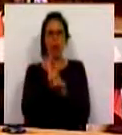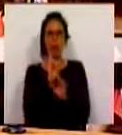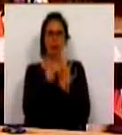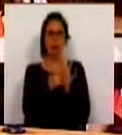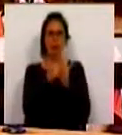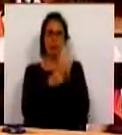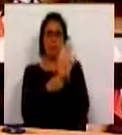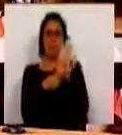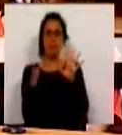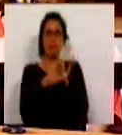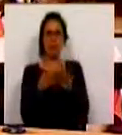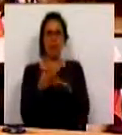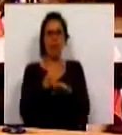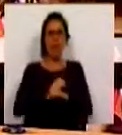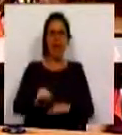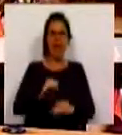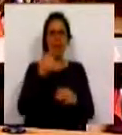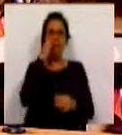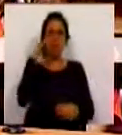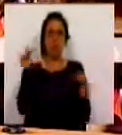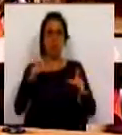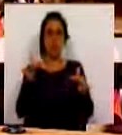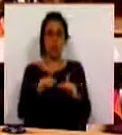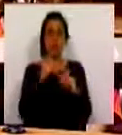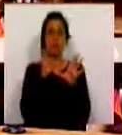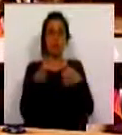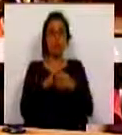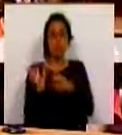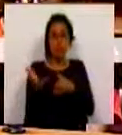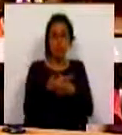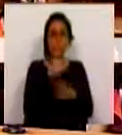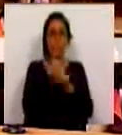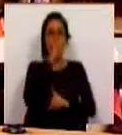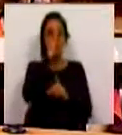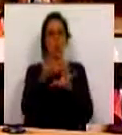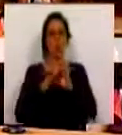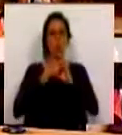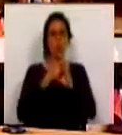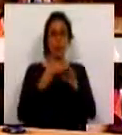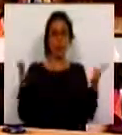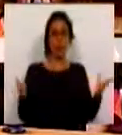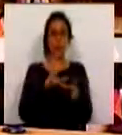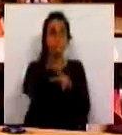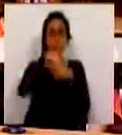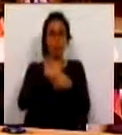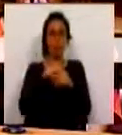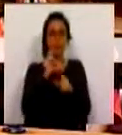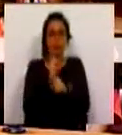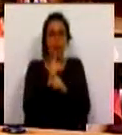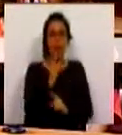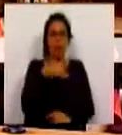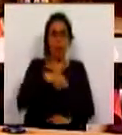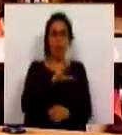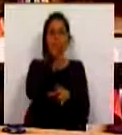agenda, particularmente anti-migrações. A composição parlamentar ditou um governo de coligação, integrando o referido